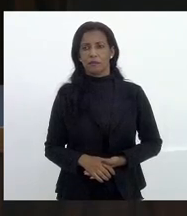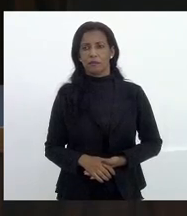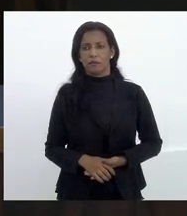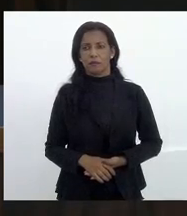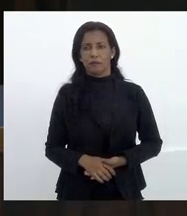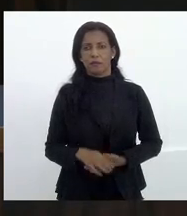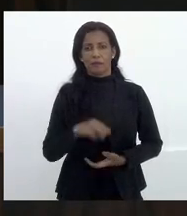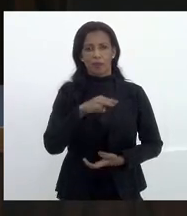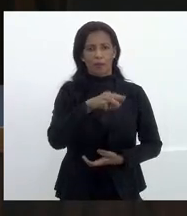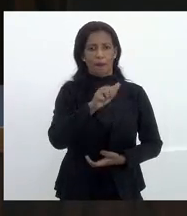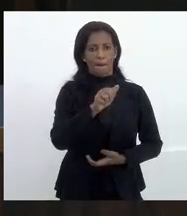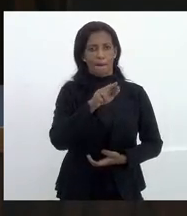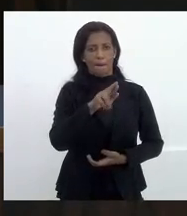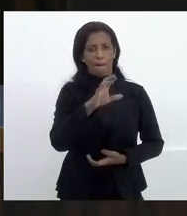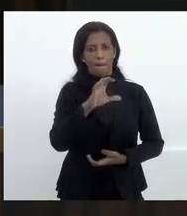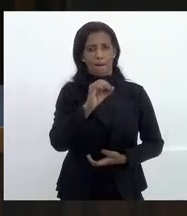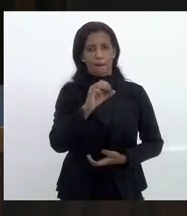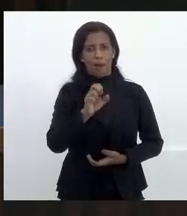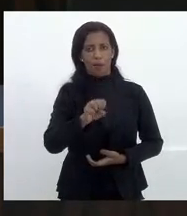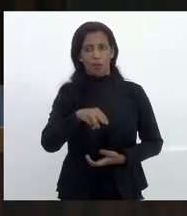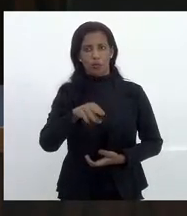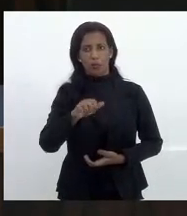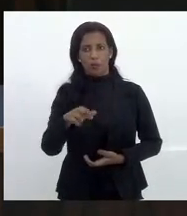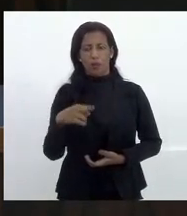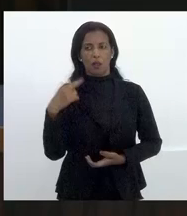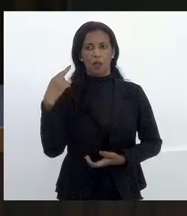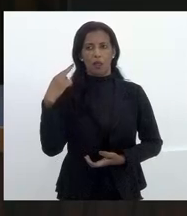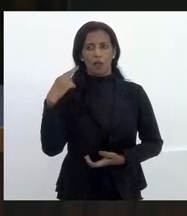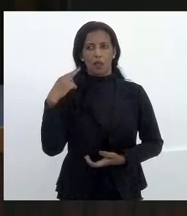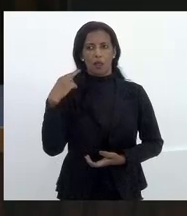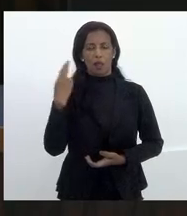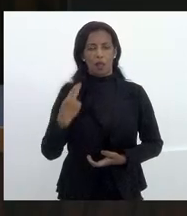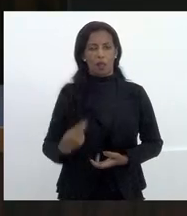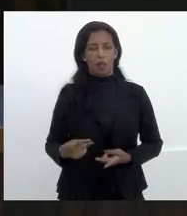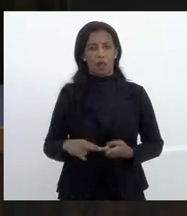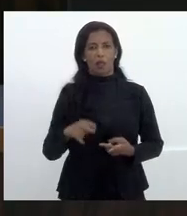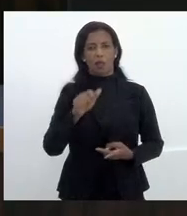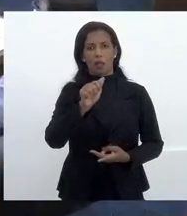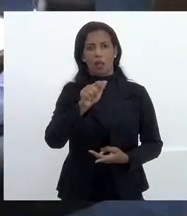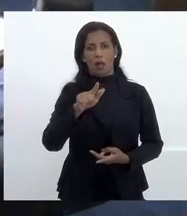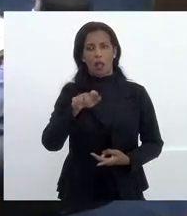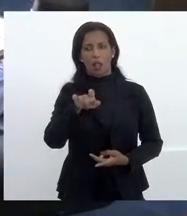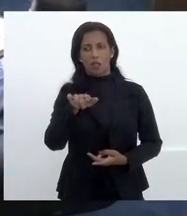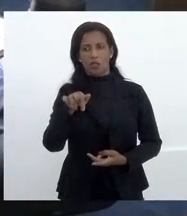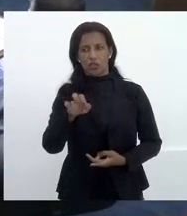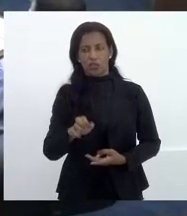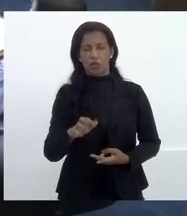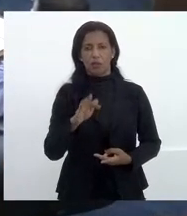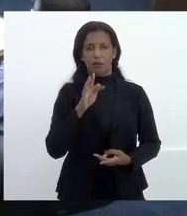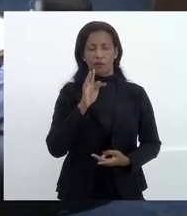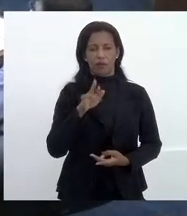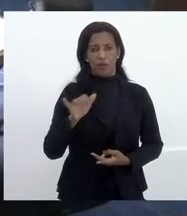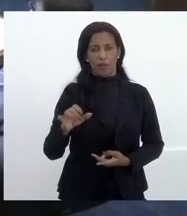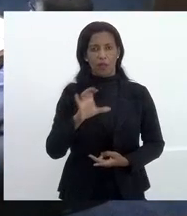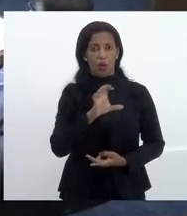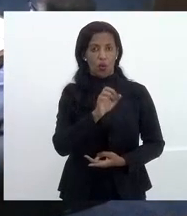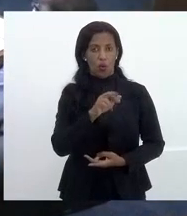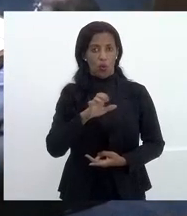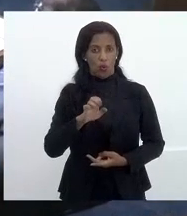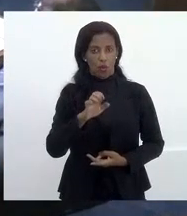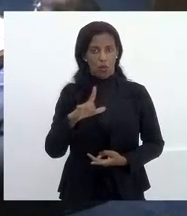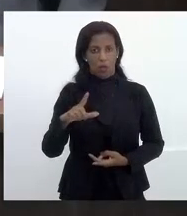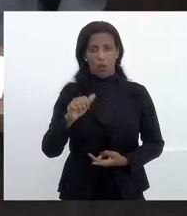o Deputado Marcus Miller Deputado a Renata Souza Deputado Alexandre Freitas Deputado Coronel